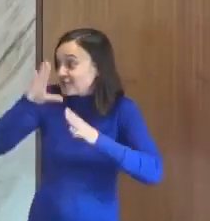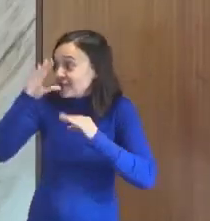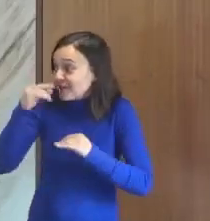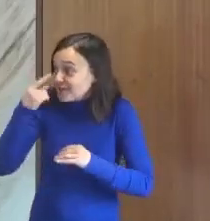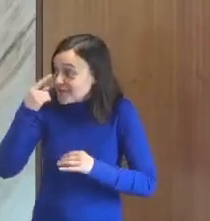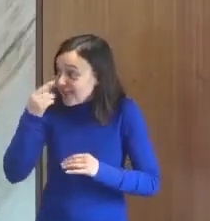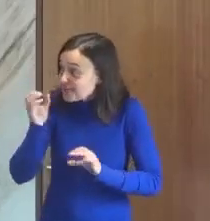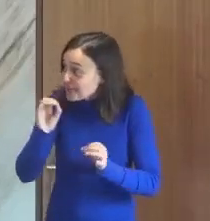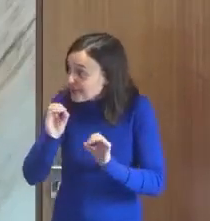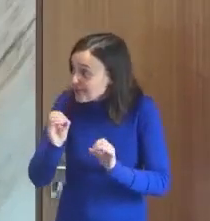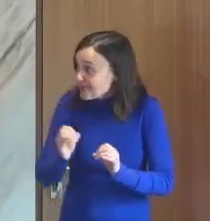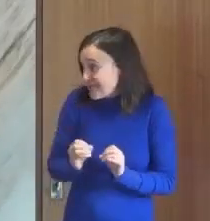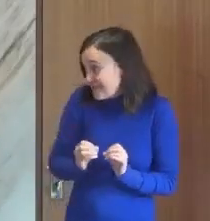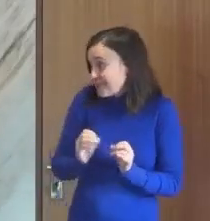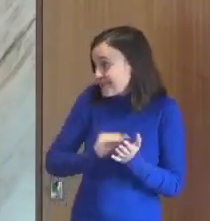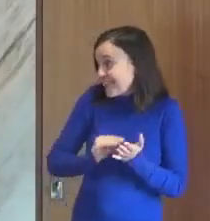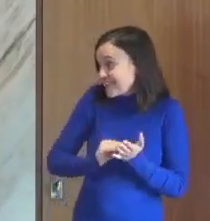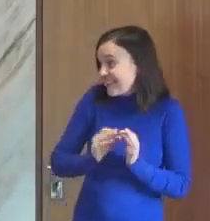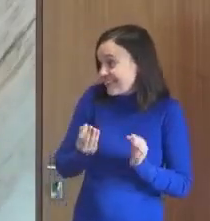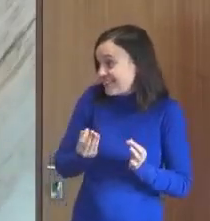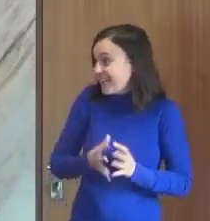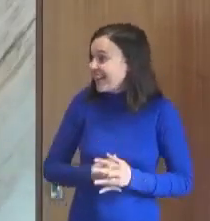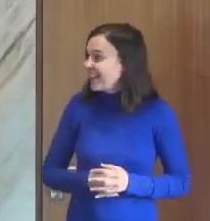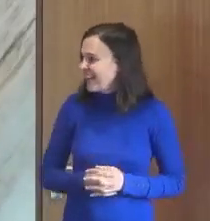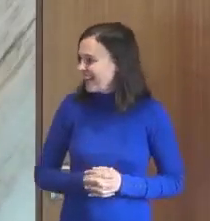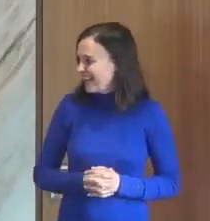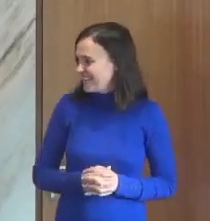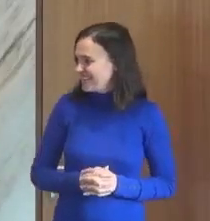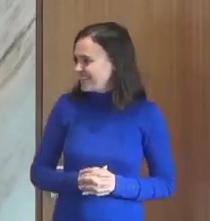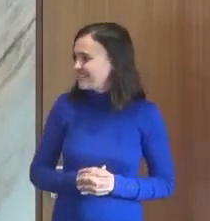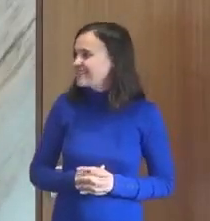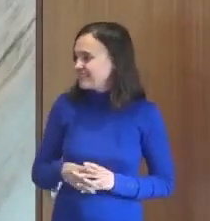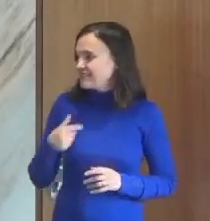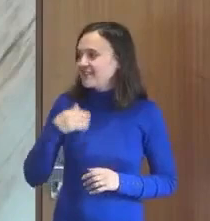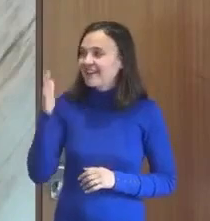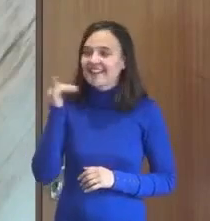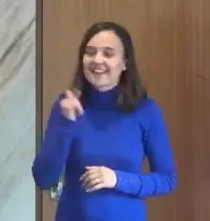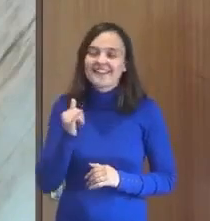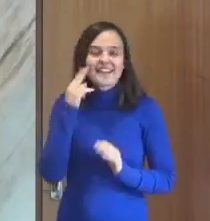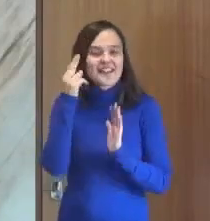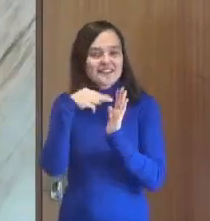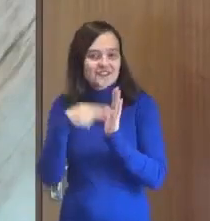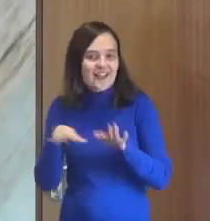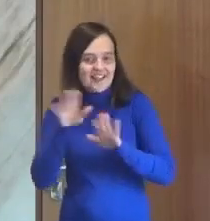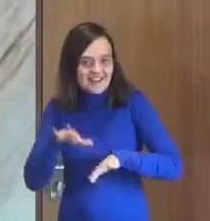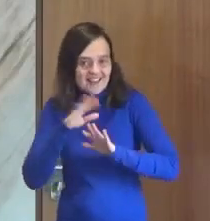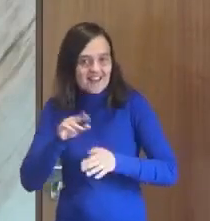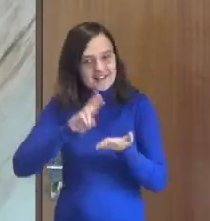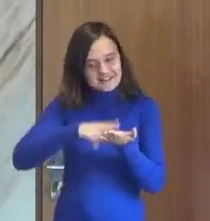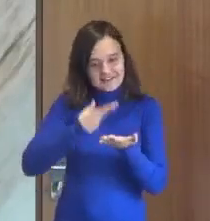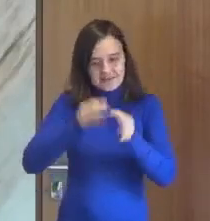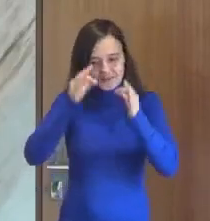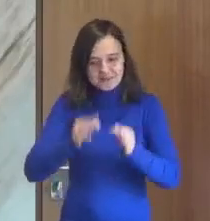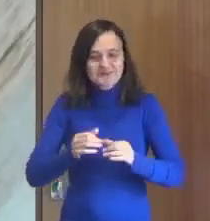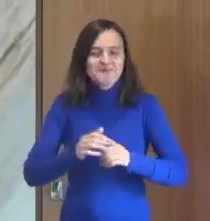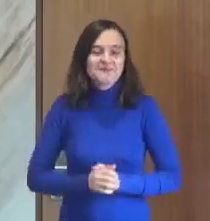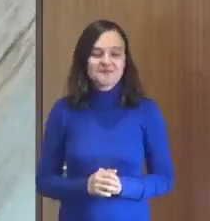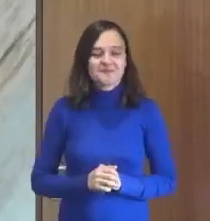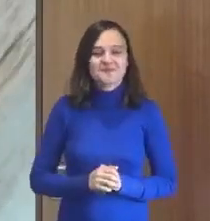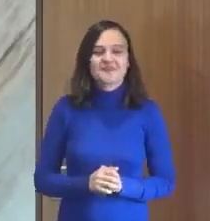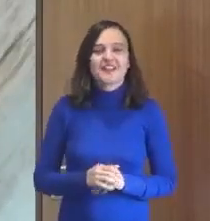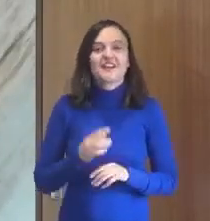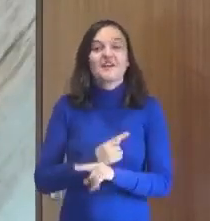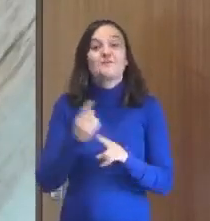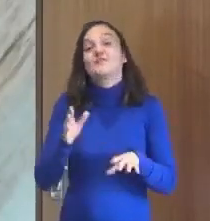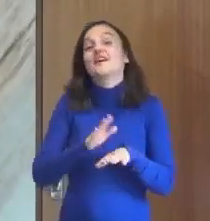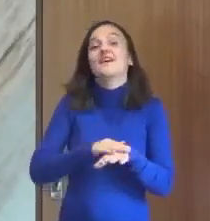tento. Bem, não sei, também não tenho conhecimento. Eu tento ler devagar e já devidamente transliterado. Pronto. Porque